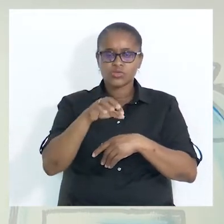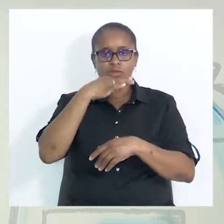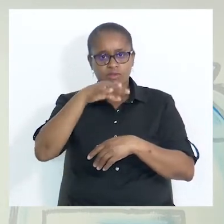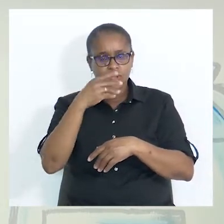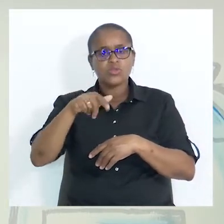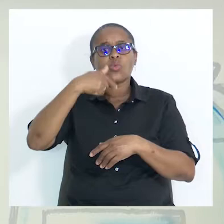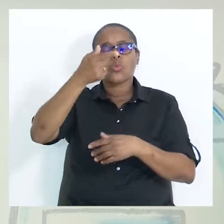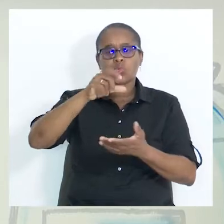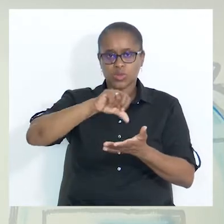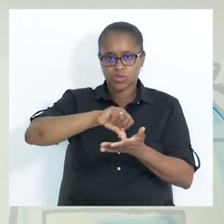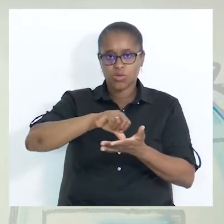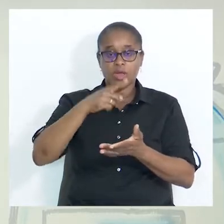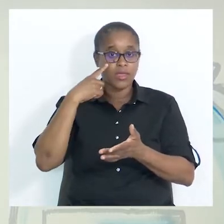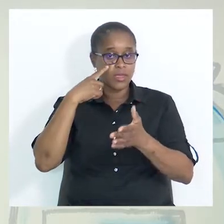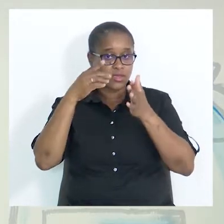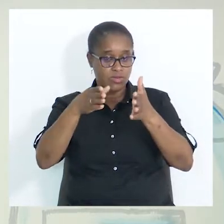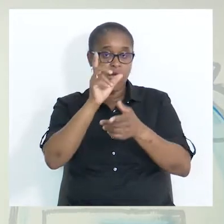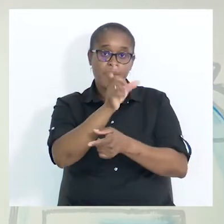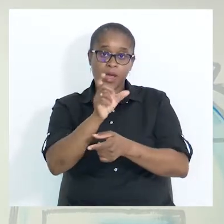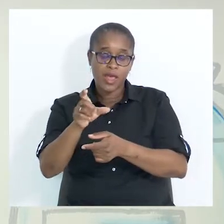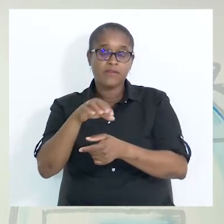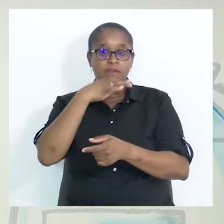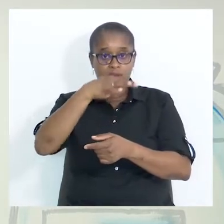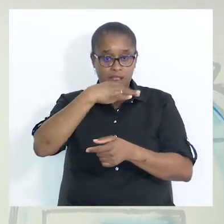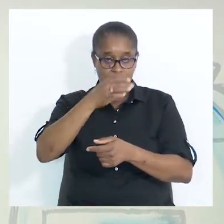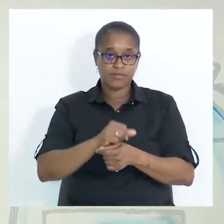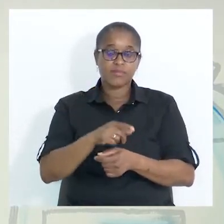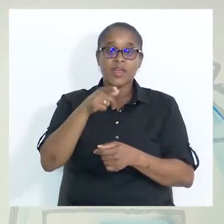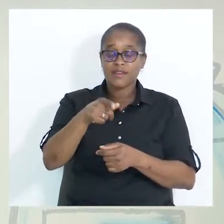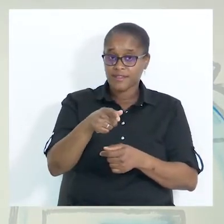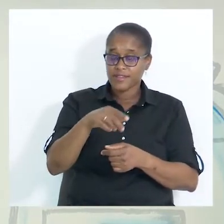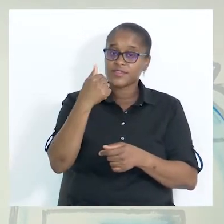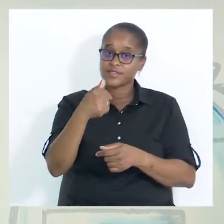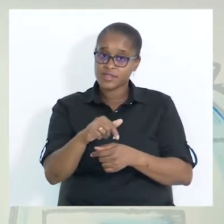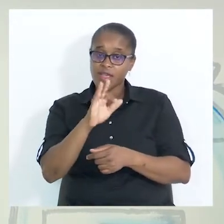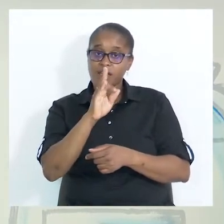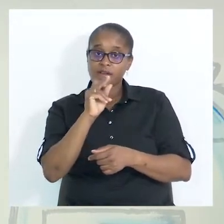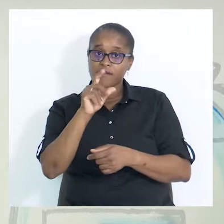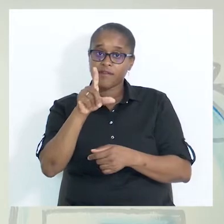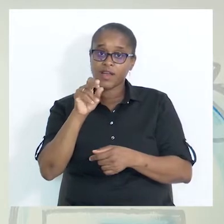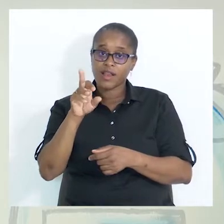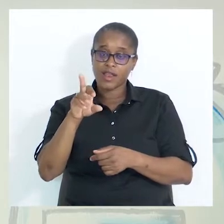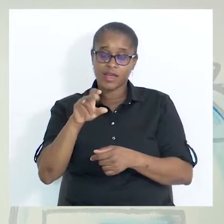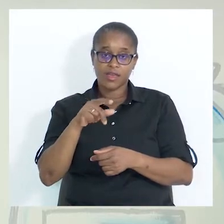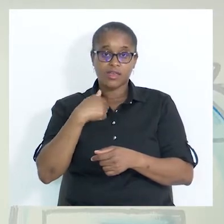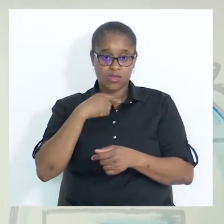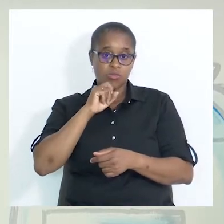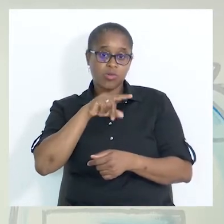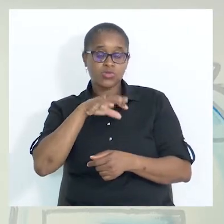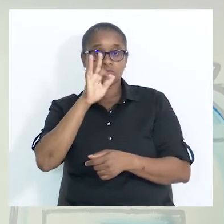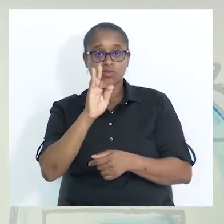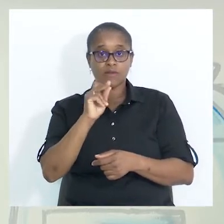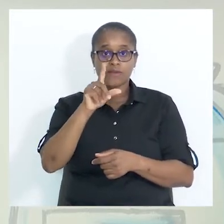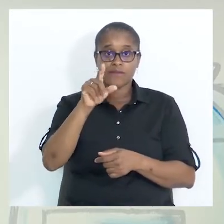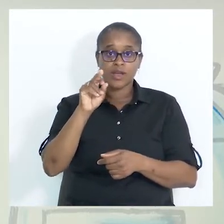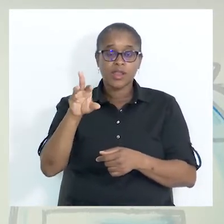outro território. E atenção, a palavra falar. Aqui está falar, posso falar, mas